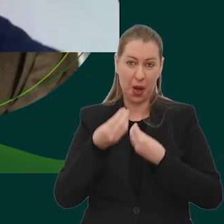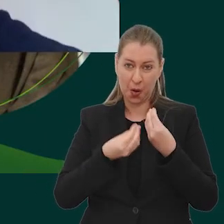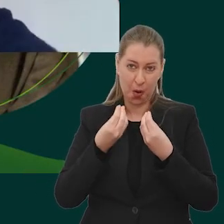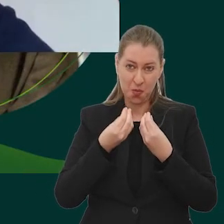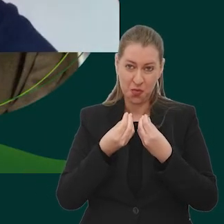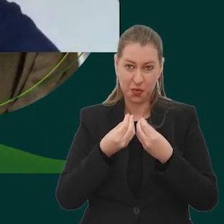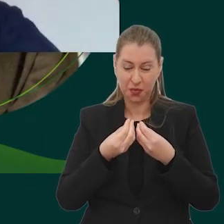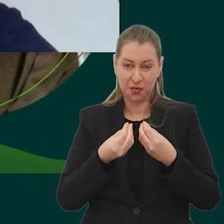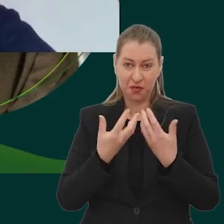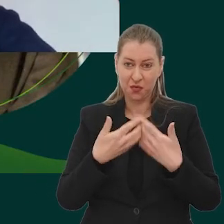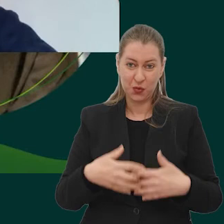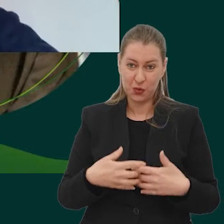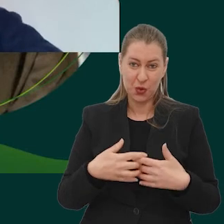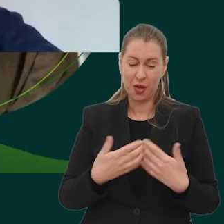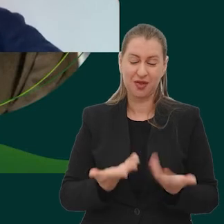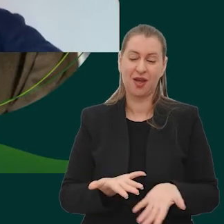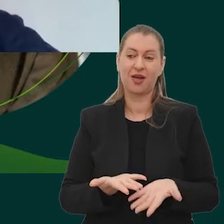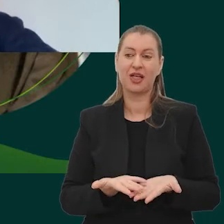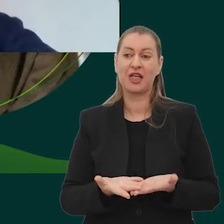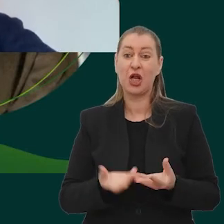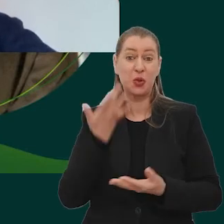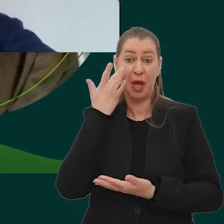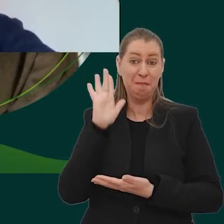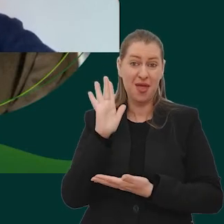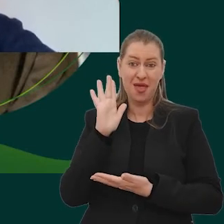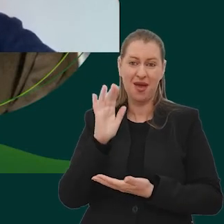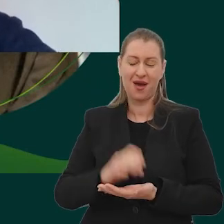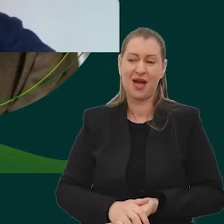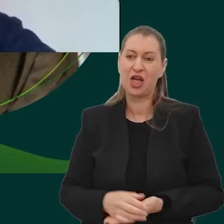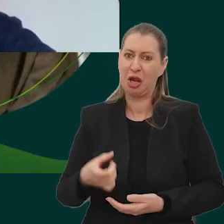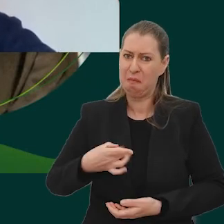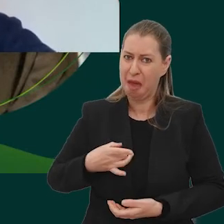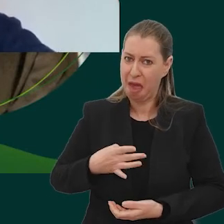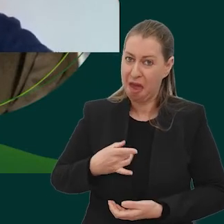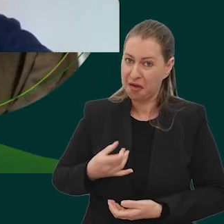não sabia que... Nossa, que medo disso aí.